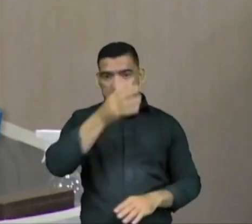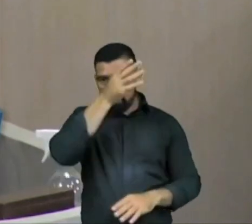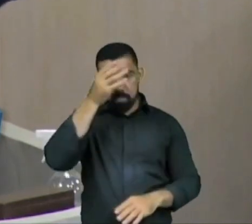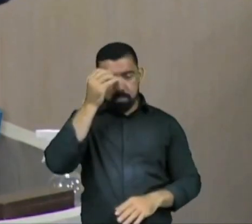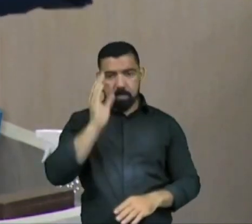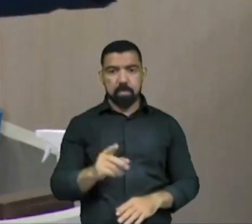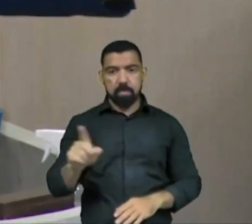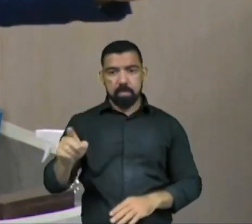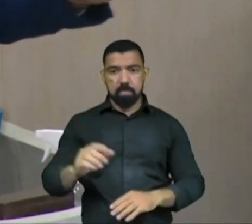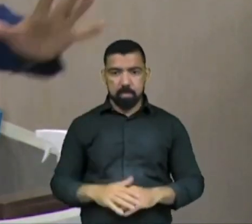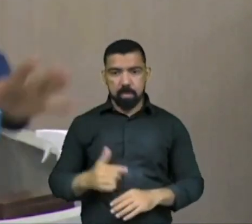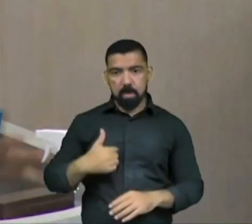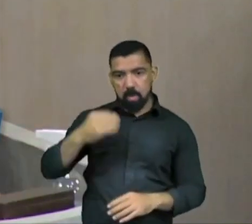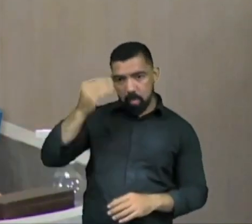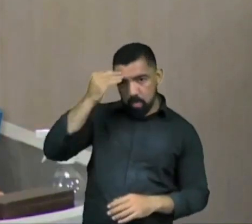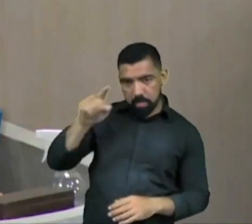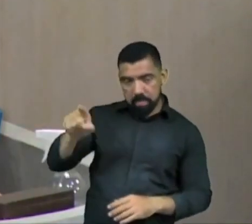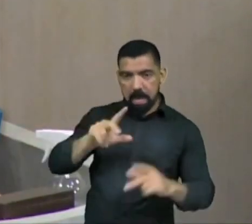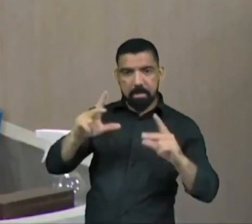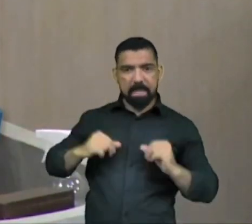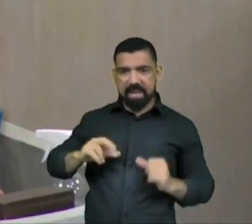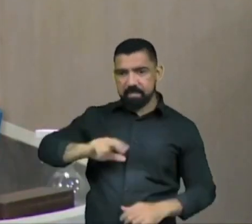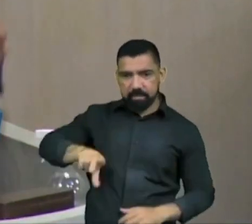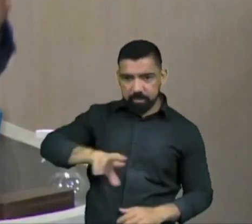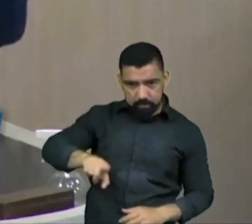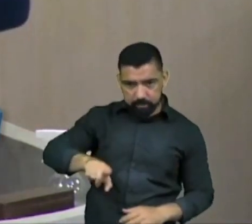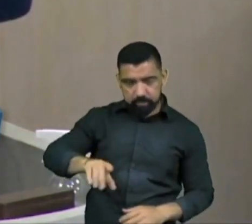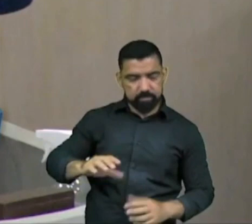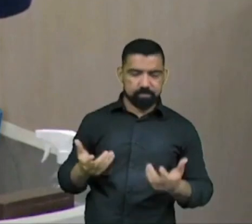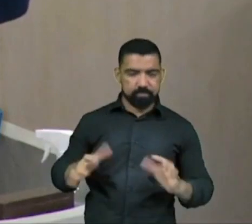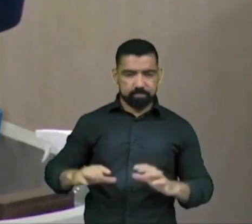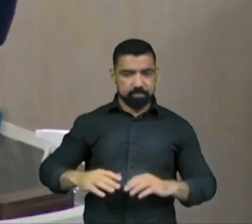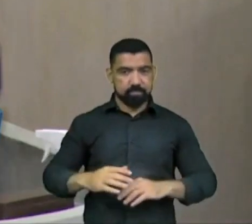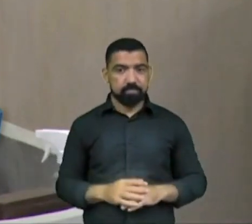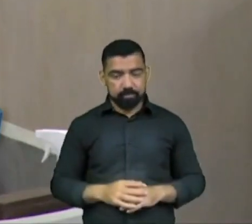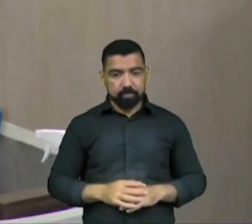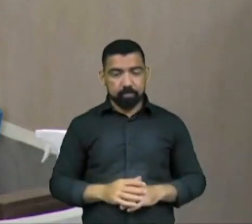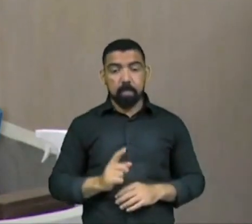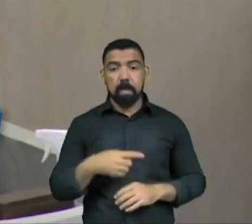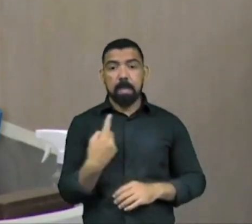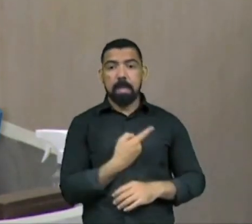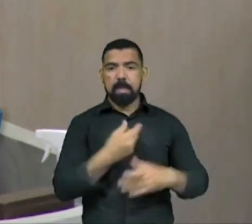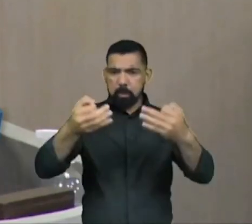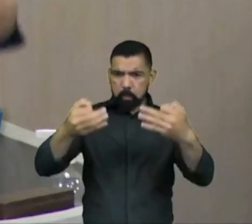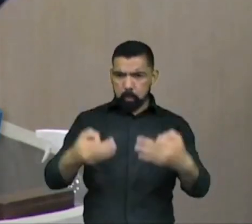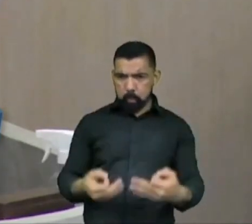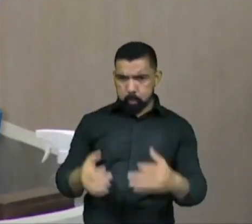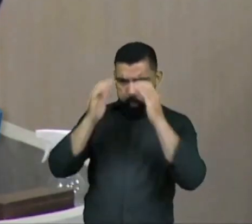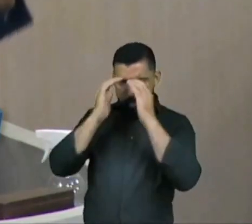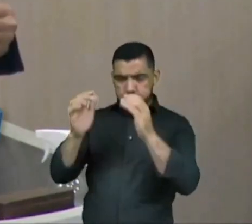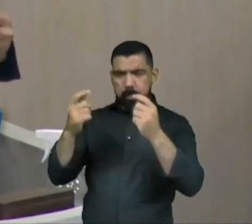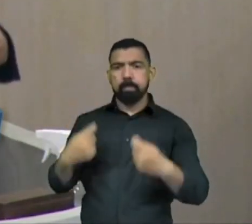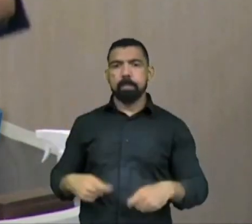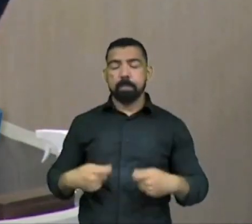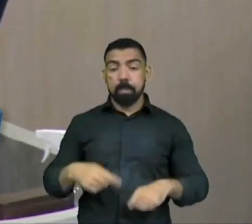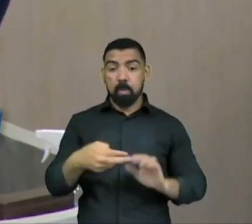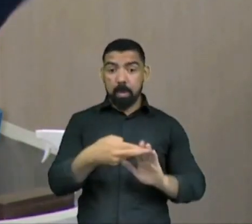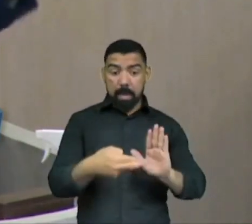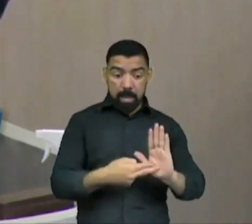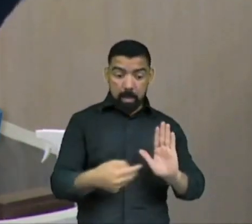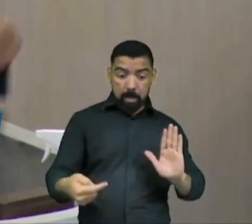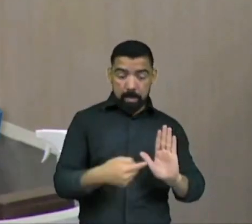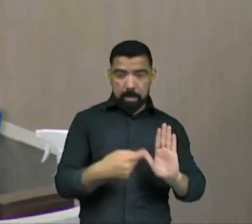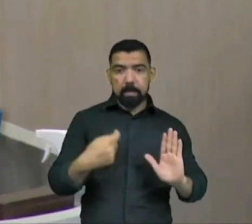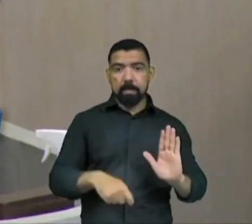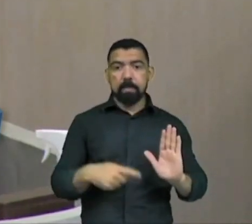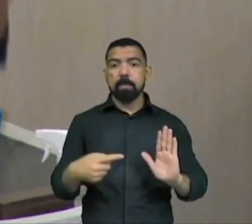estarei culpando quem não merece ser culpado. Para que sejamos de fato justos, esse relatório, atendendo